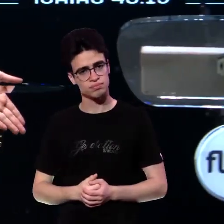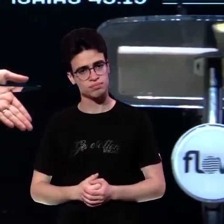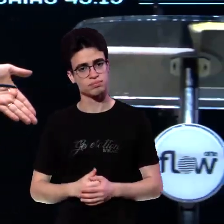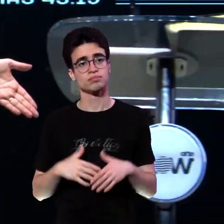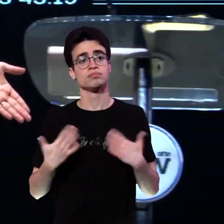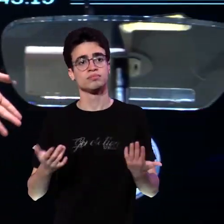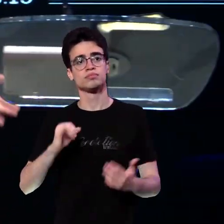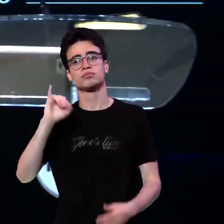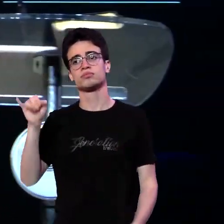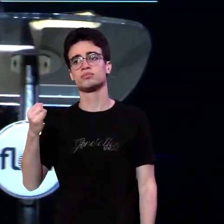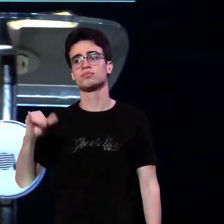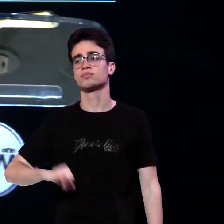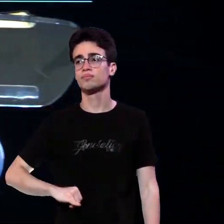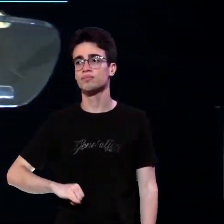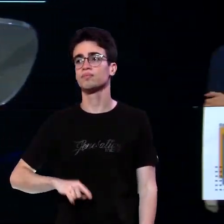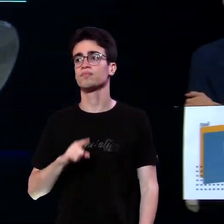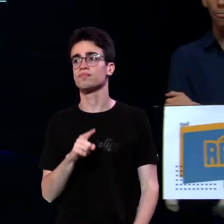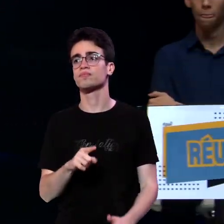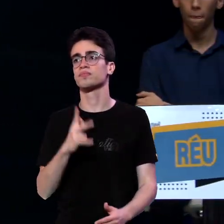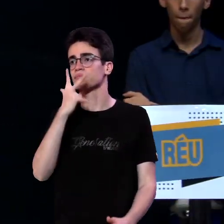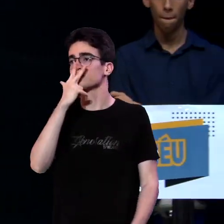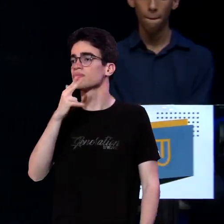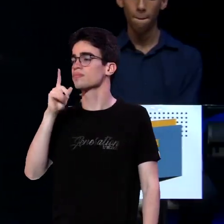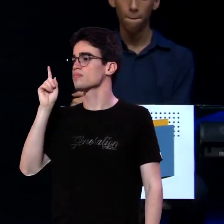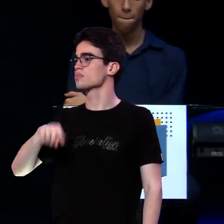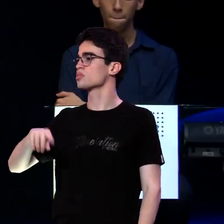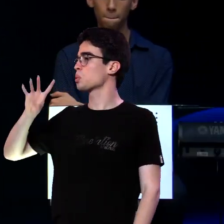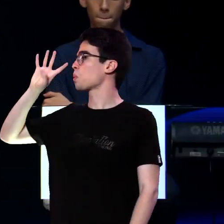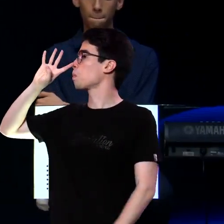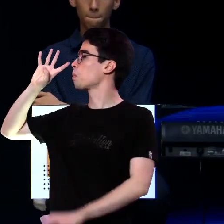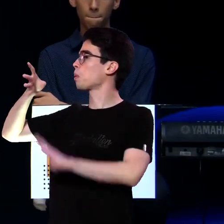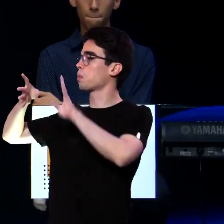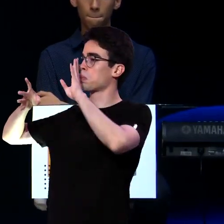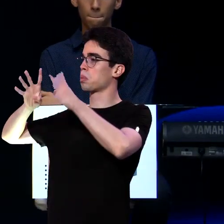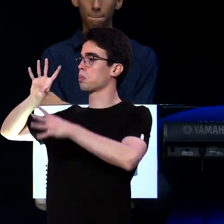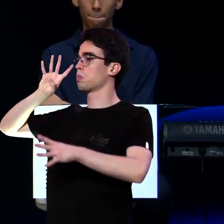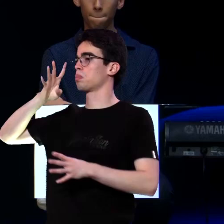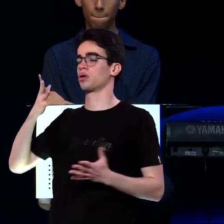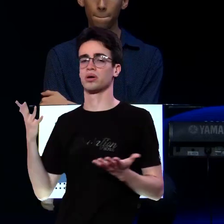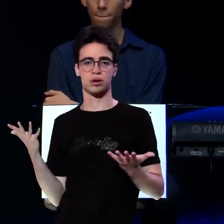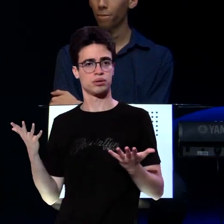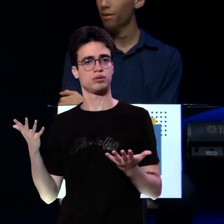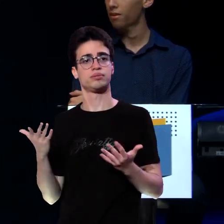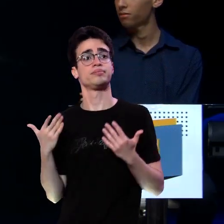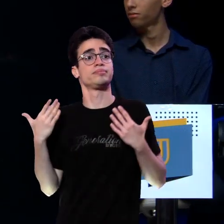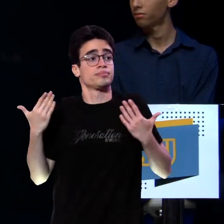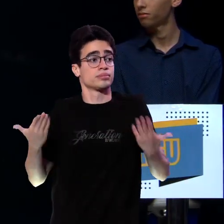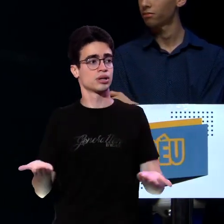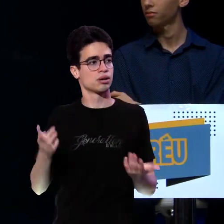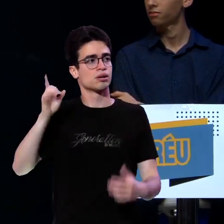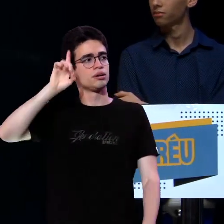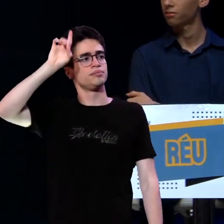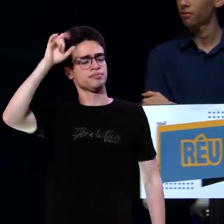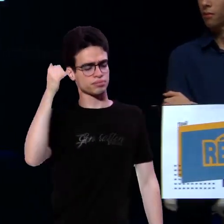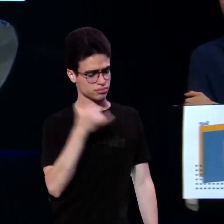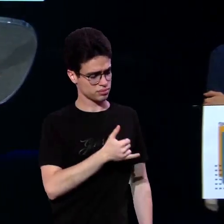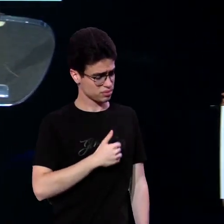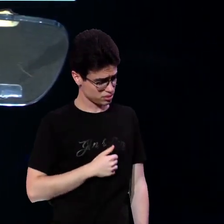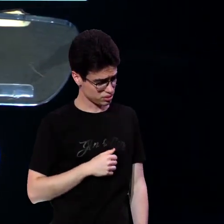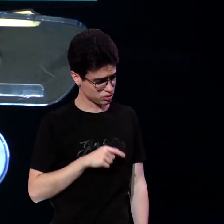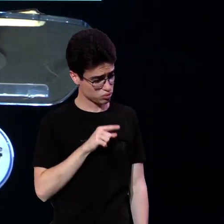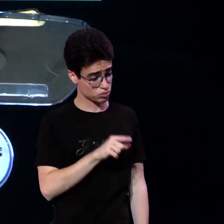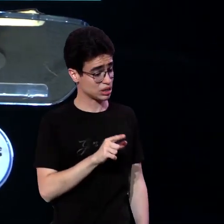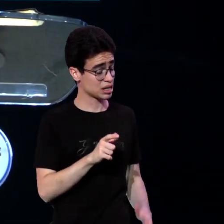E Jó começa a falar com certa arrogância diante de Deus. Então Deus chega e fala, onde você